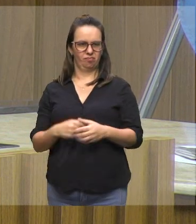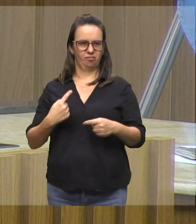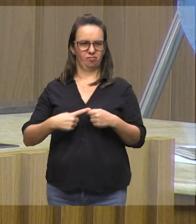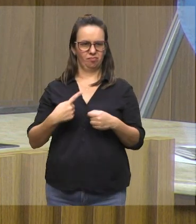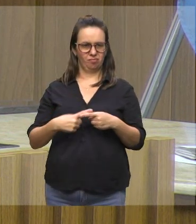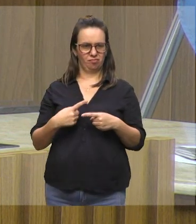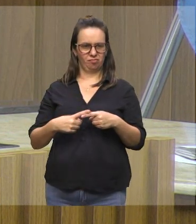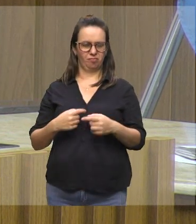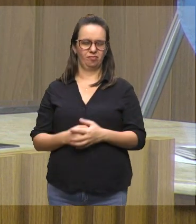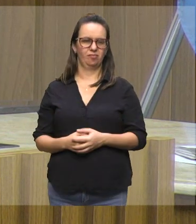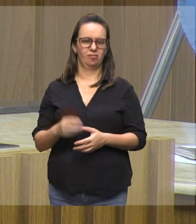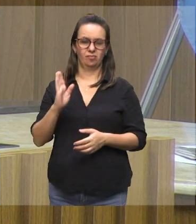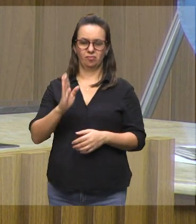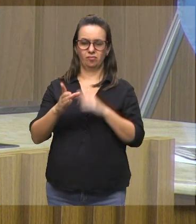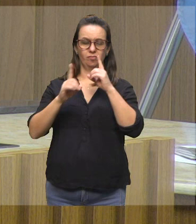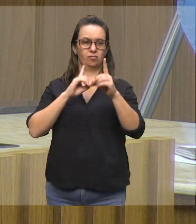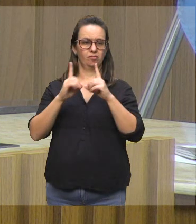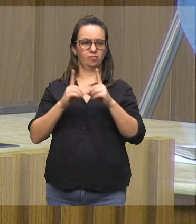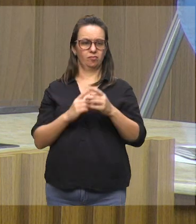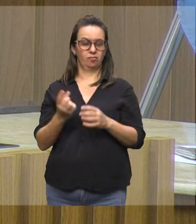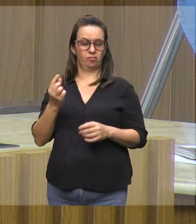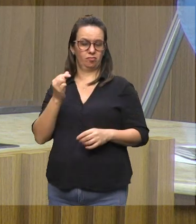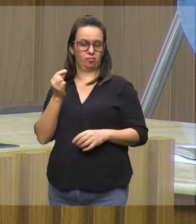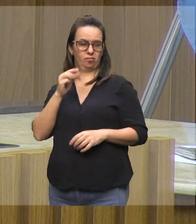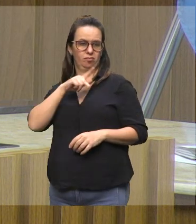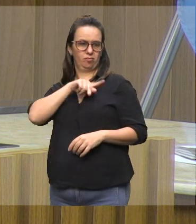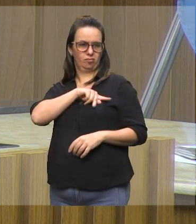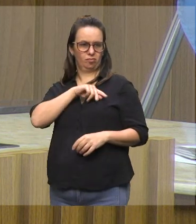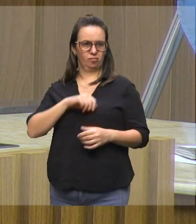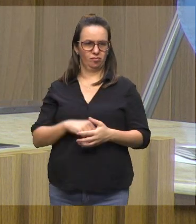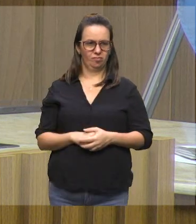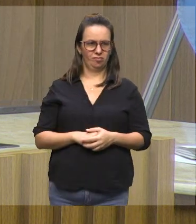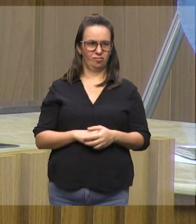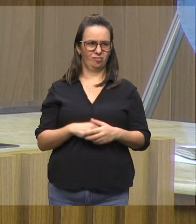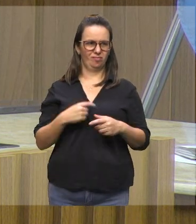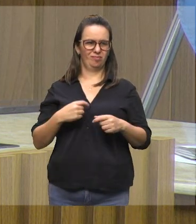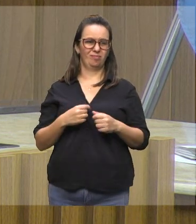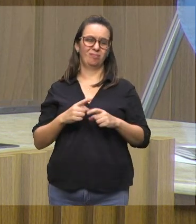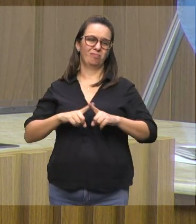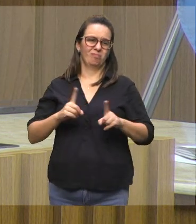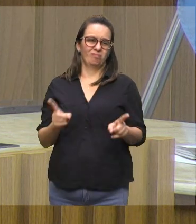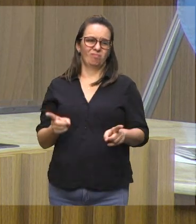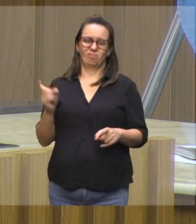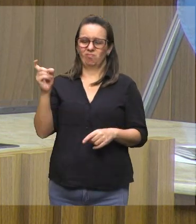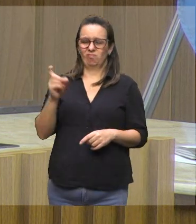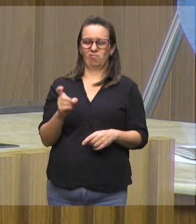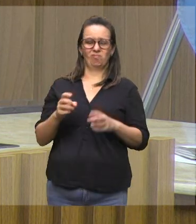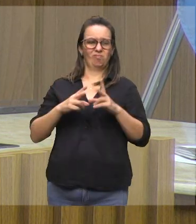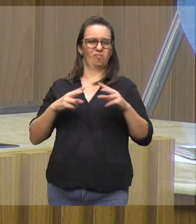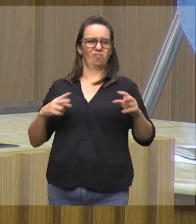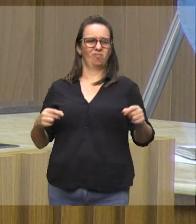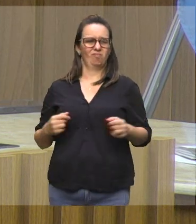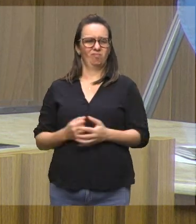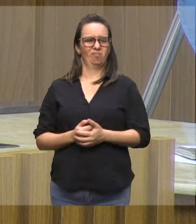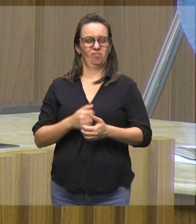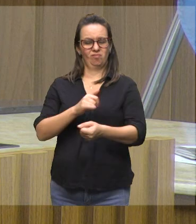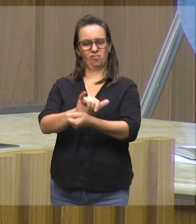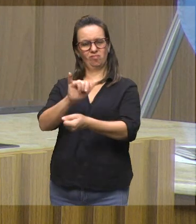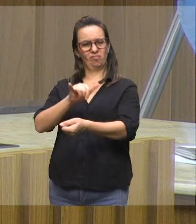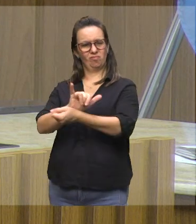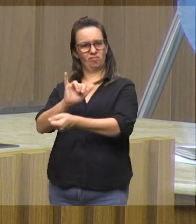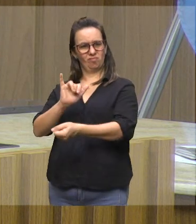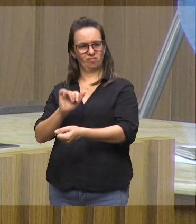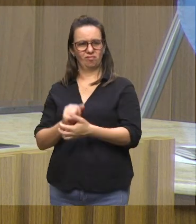questão, mas algo, né, não estava tão certo por conta que não parecia não ter uma fonte pagadora, algo